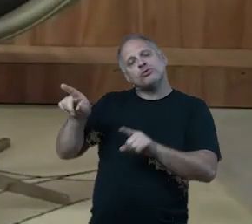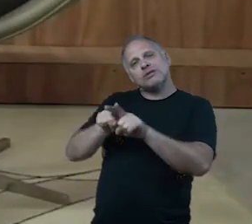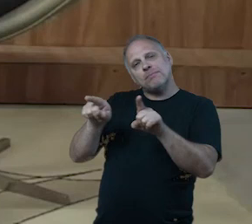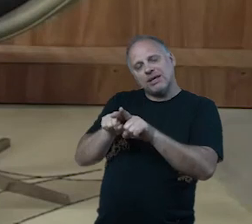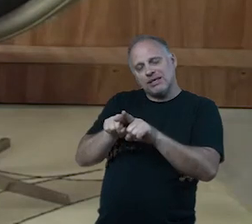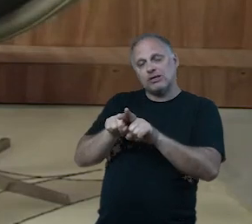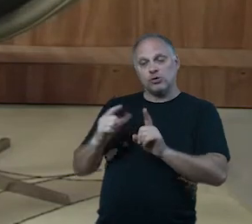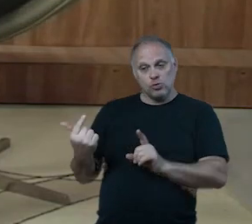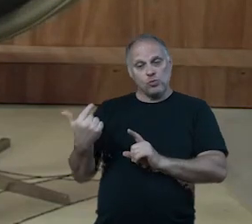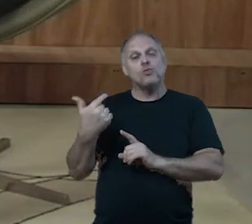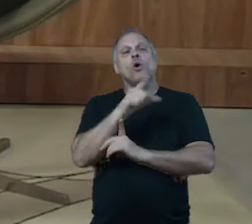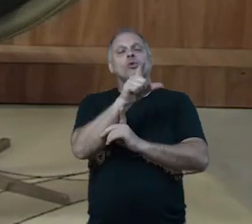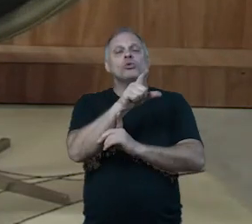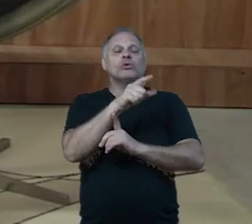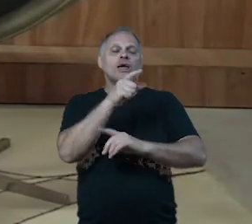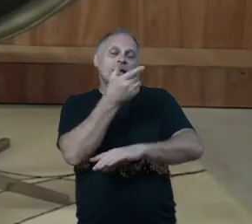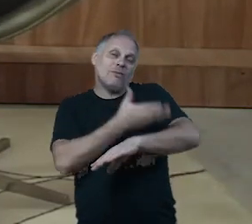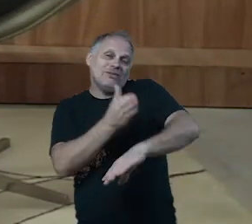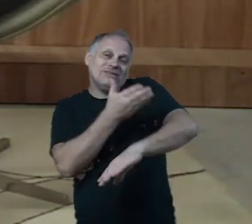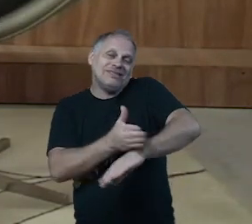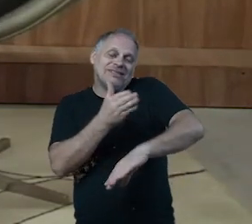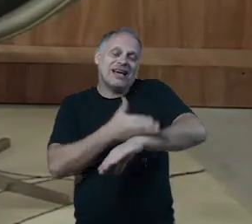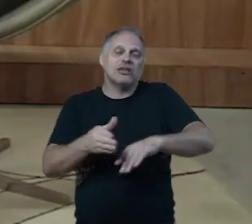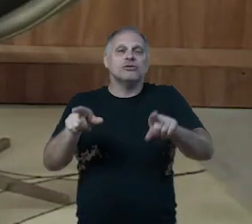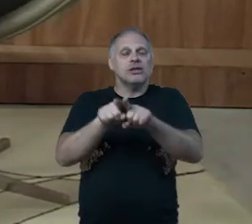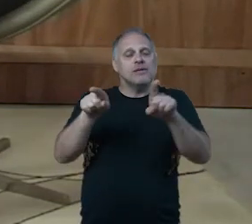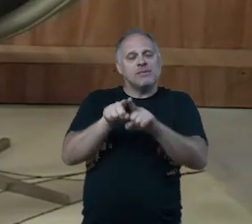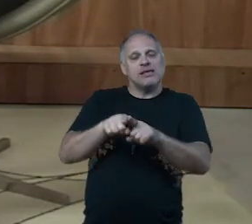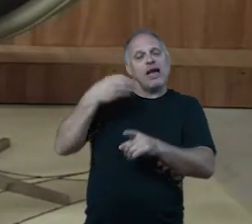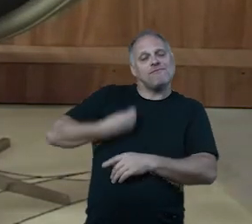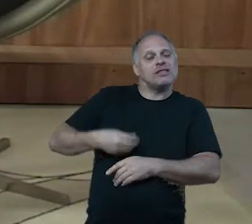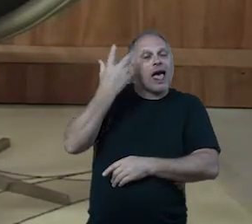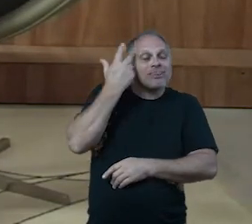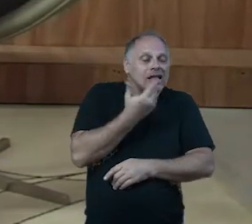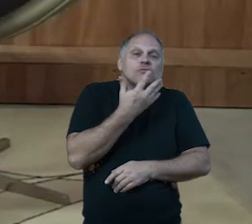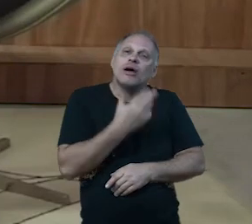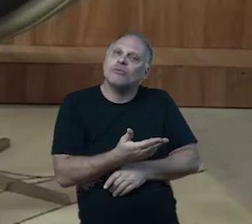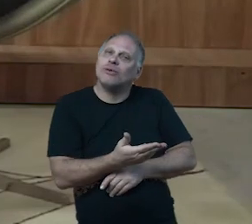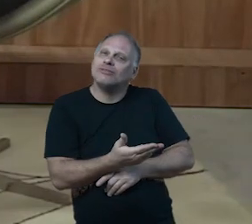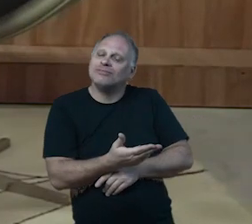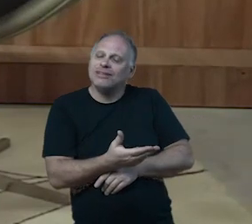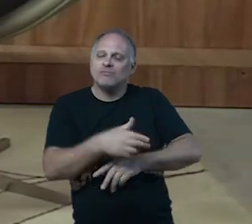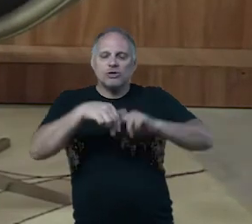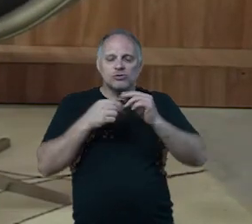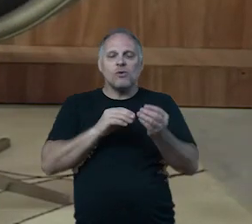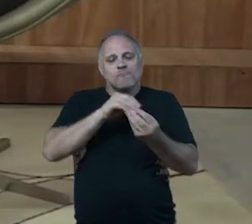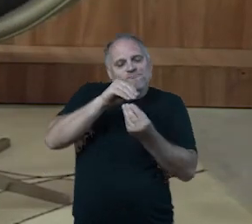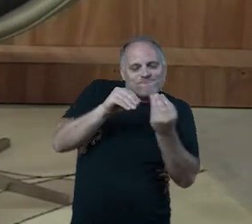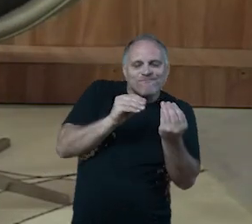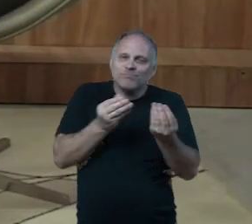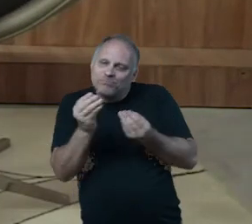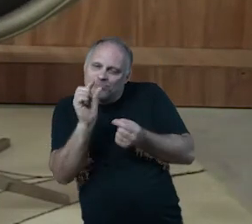E tem o newborn que a gente chama, que é o ensaio de recém-nascido lifestyle, que é a vida como ela é. Eu gosto de mesclar